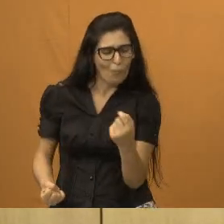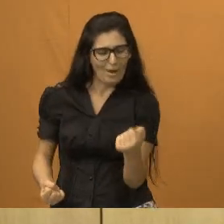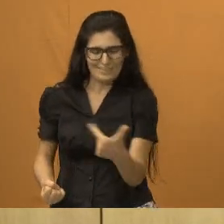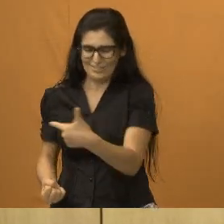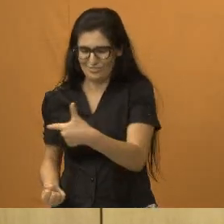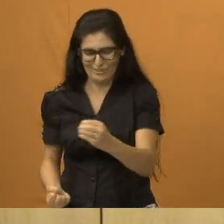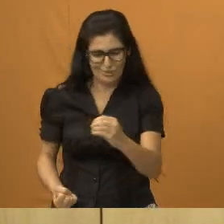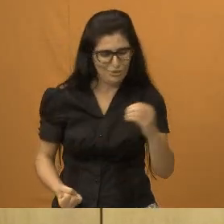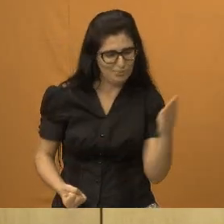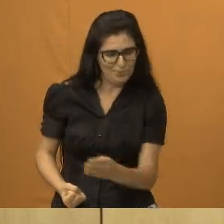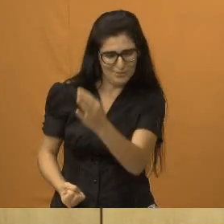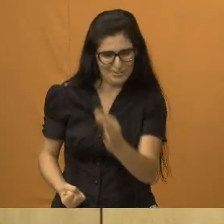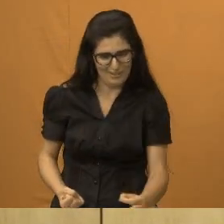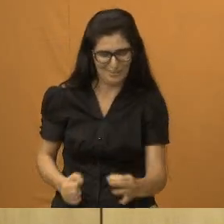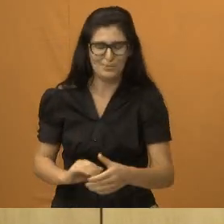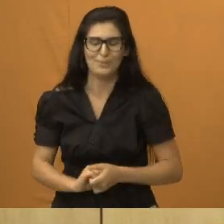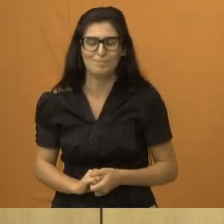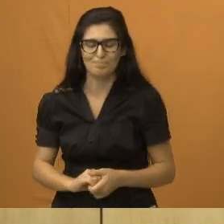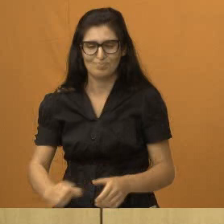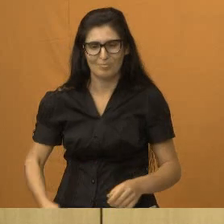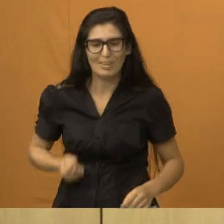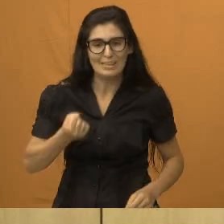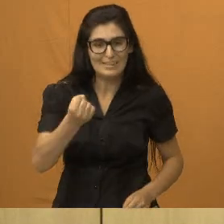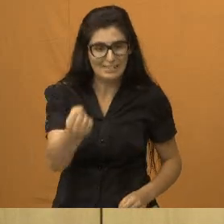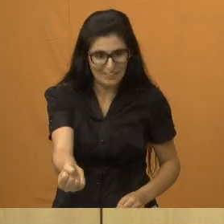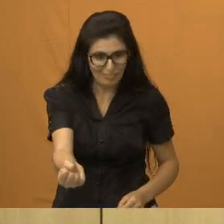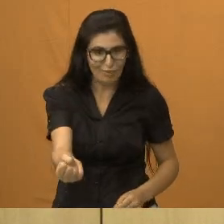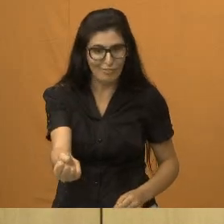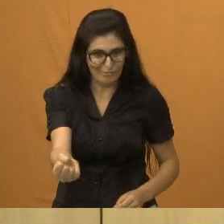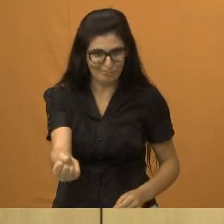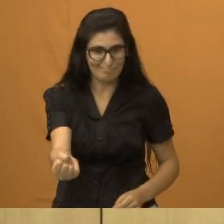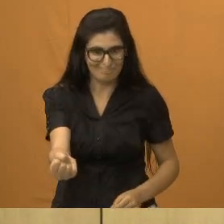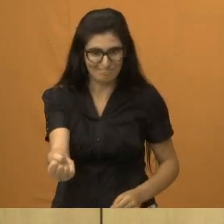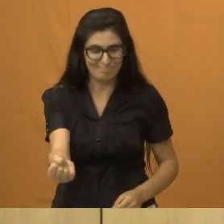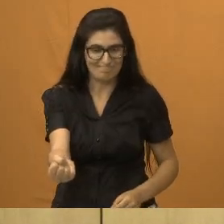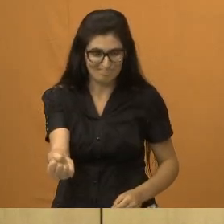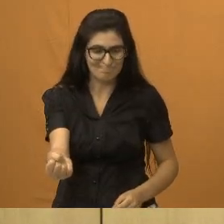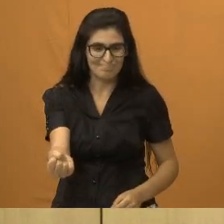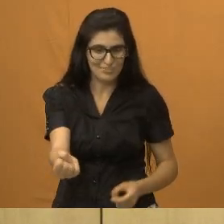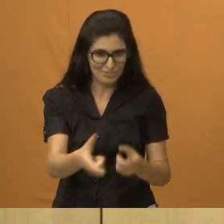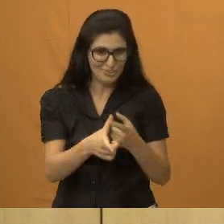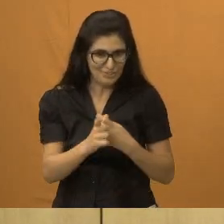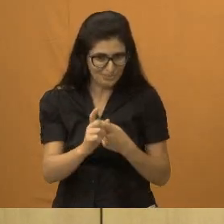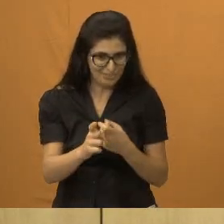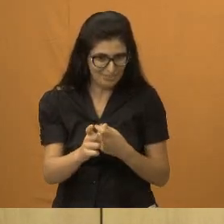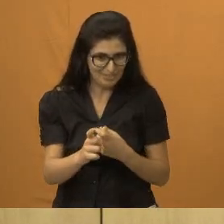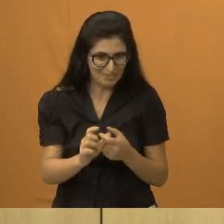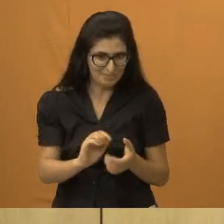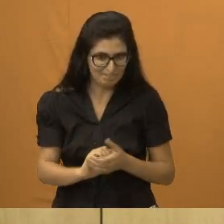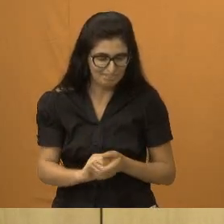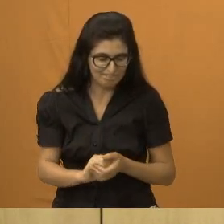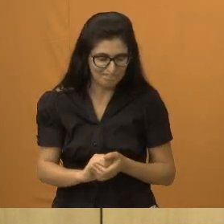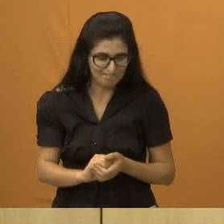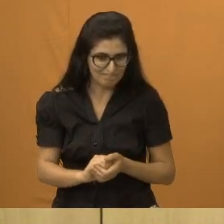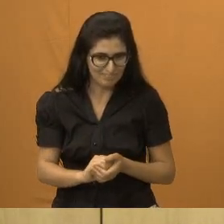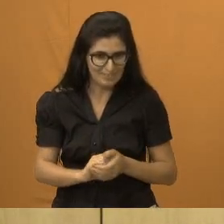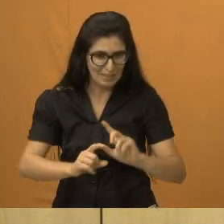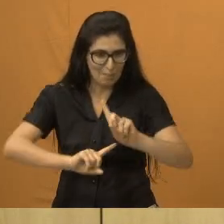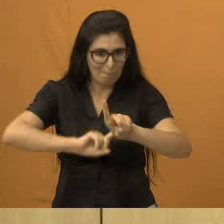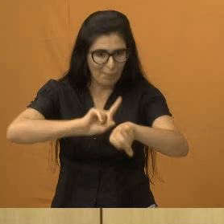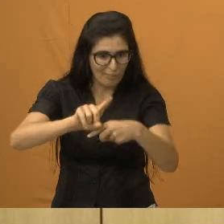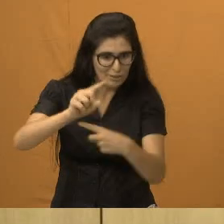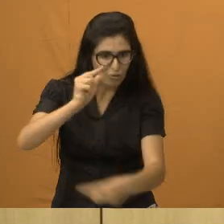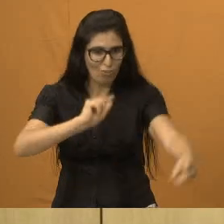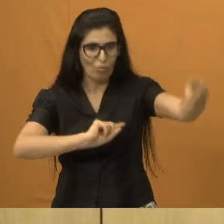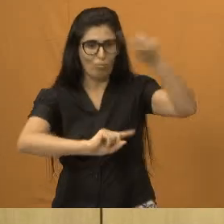valor. Na devolução, ele sai como despesa. Na devolução, ele retorna como receita. E